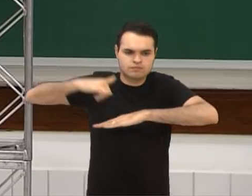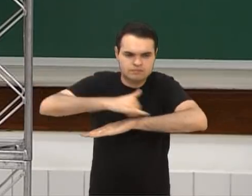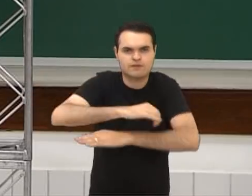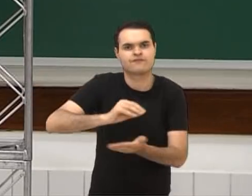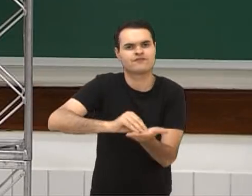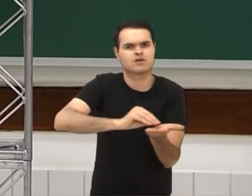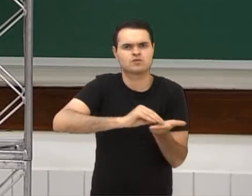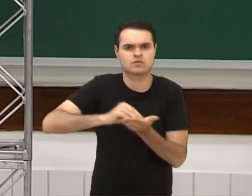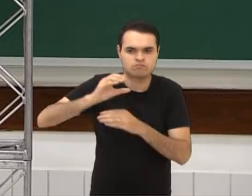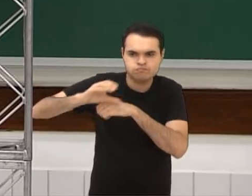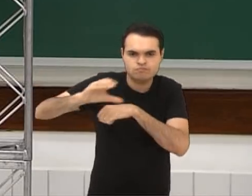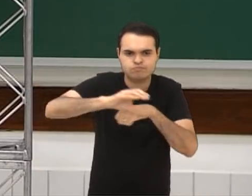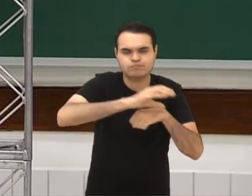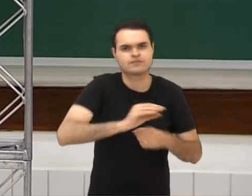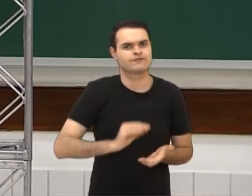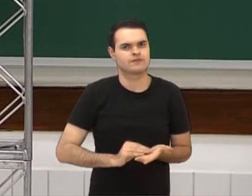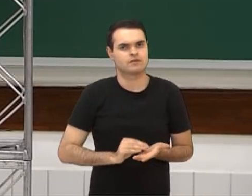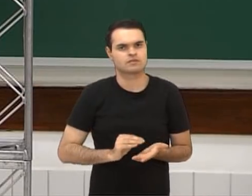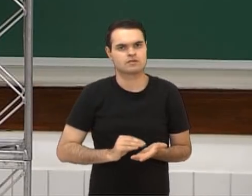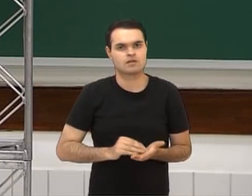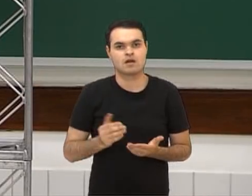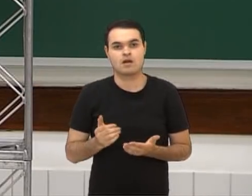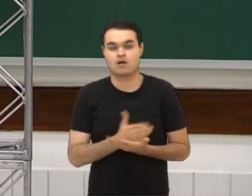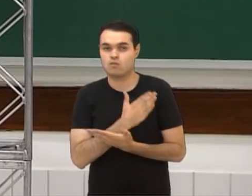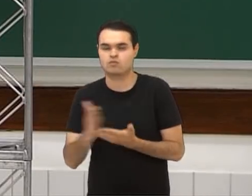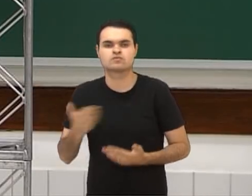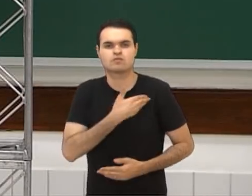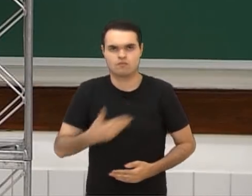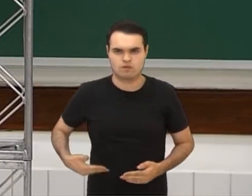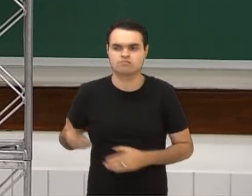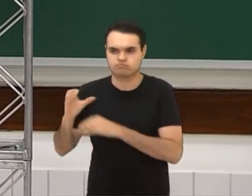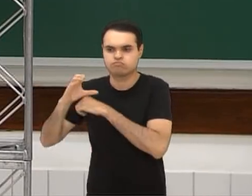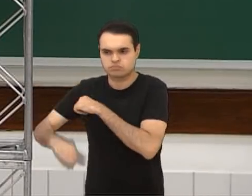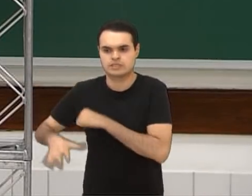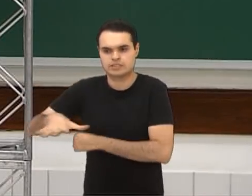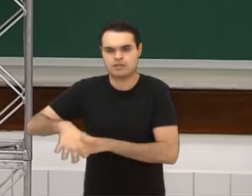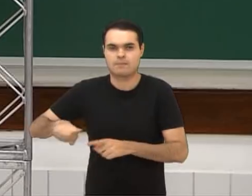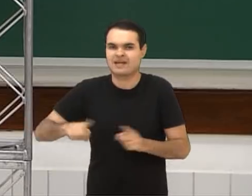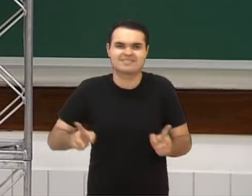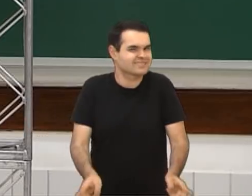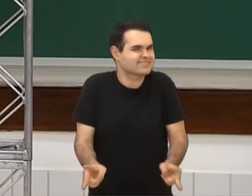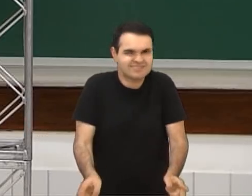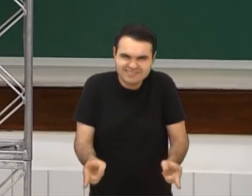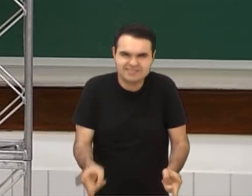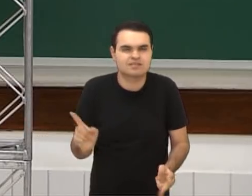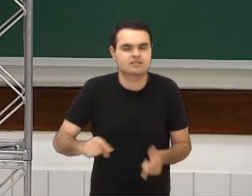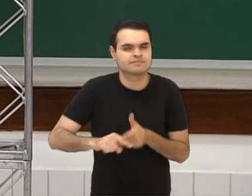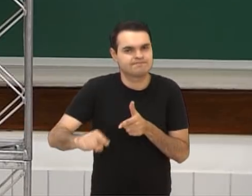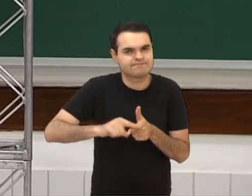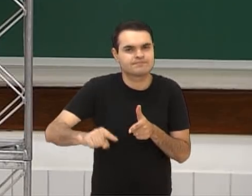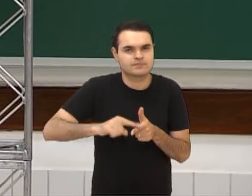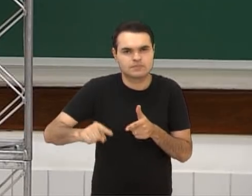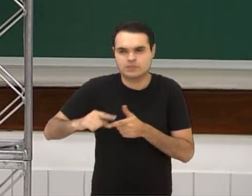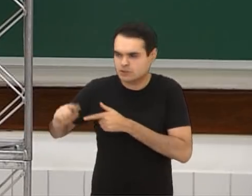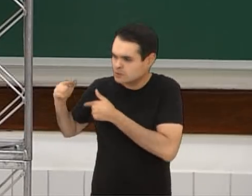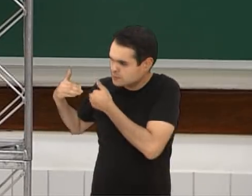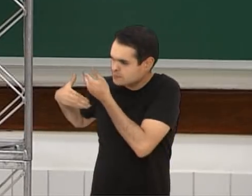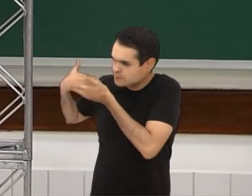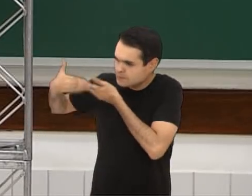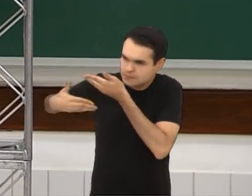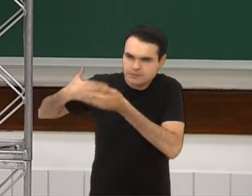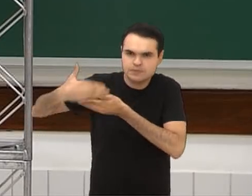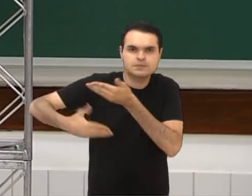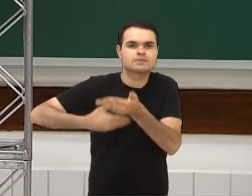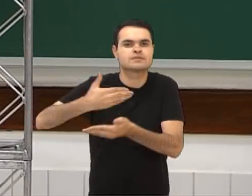históricos. Alguns governos fizeram grandes investimentos nessa área, mas isso ainda, atualmente, é um problema crônico no Brasil.